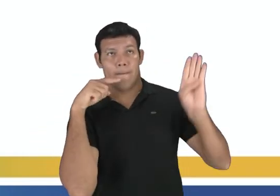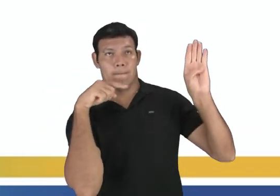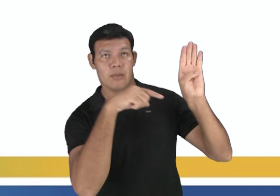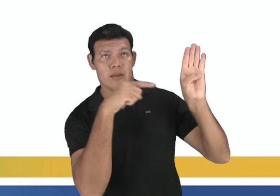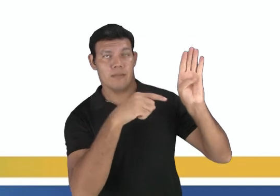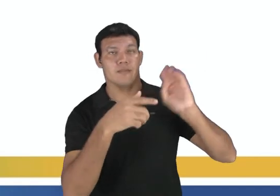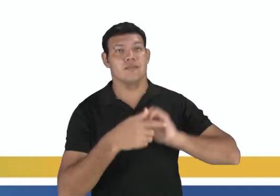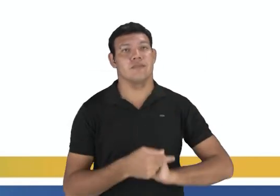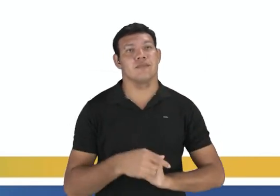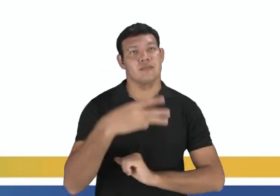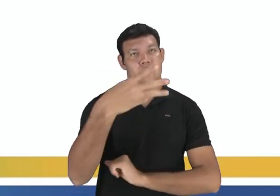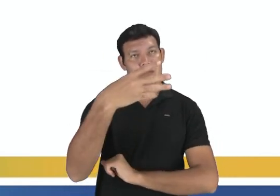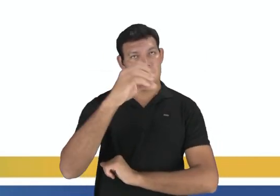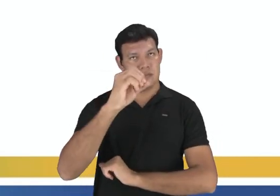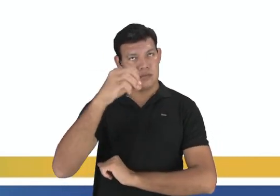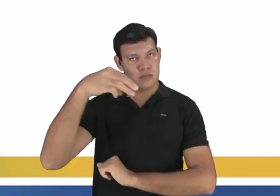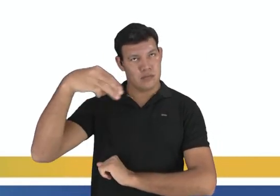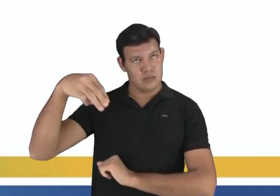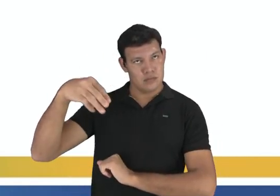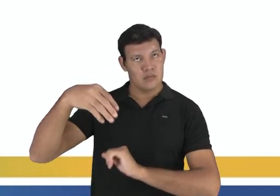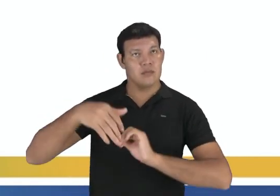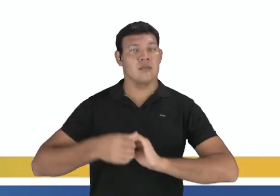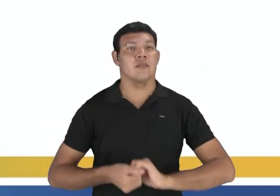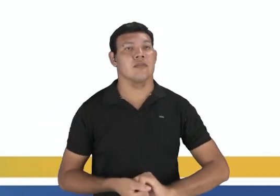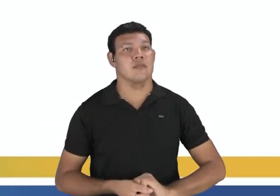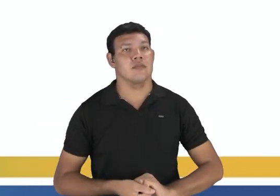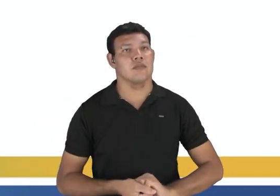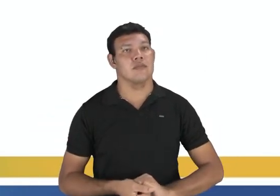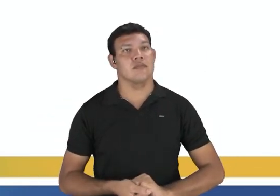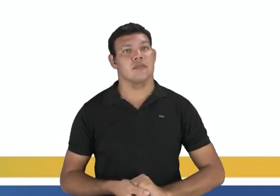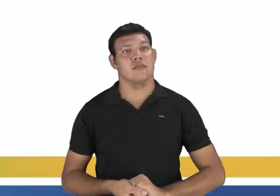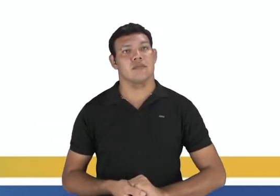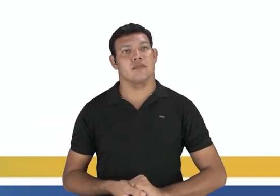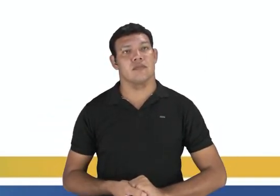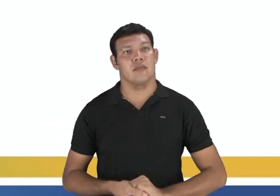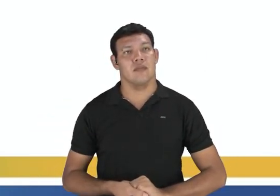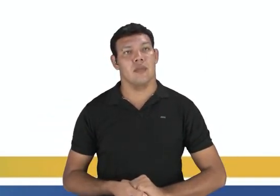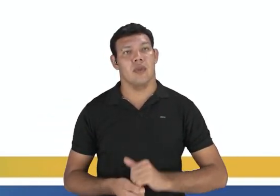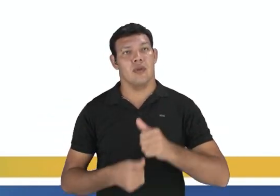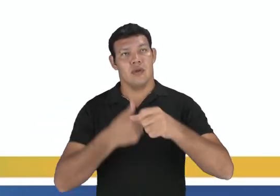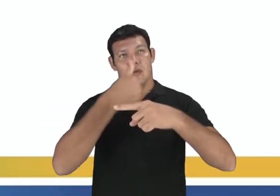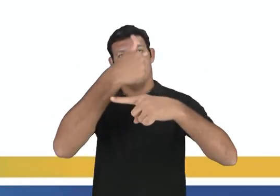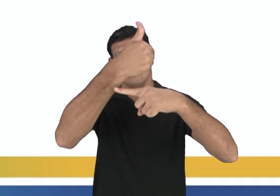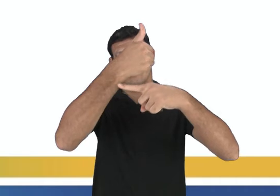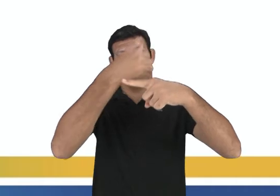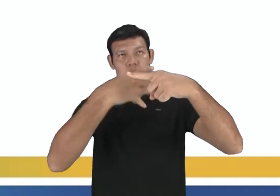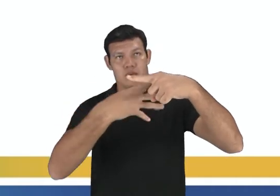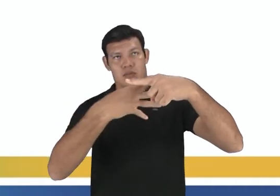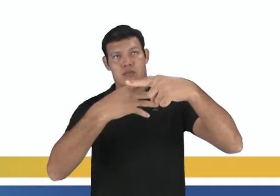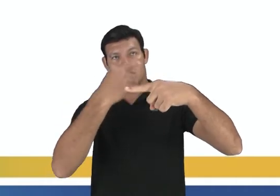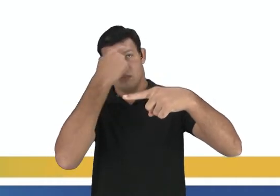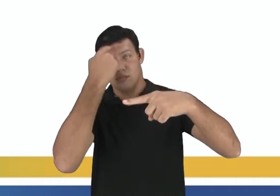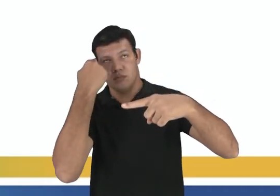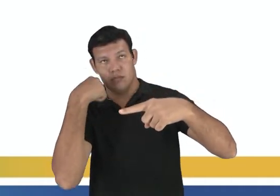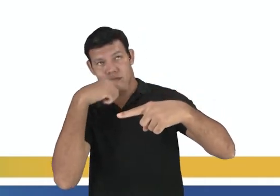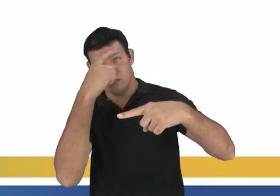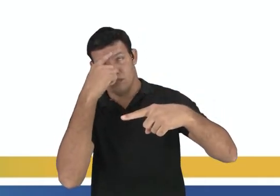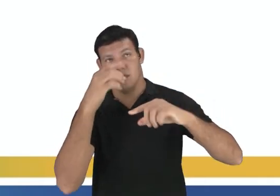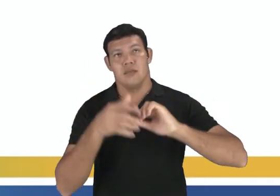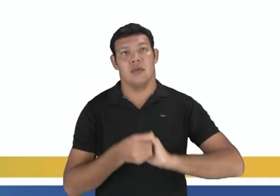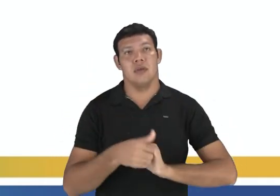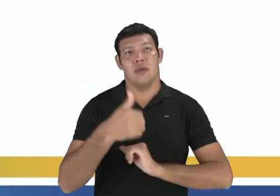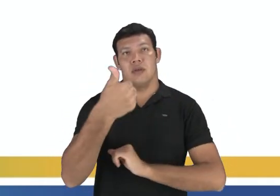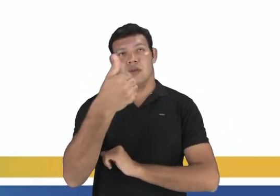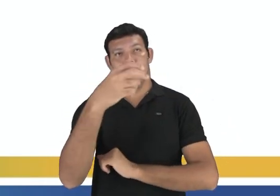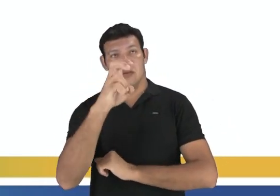hora, ou seja, nós temos aqui 30 minutos. 1/4 de hora, então nós temos